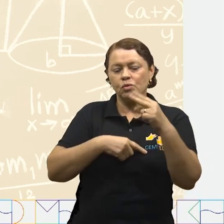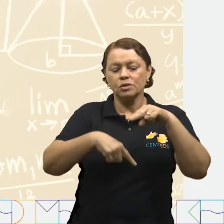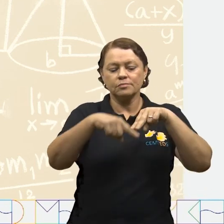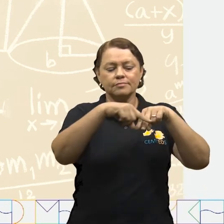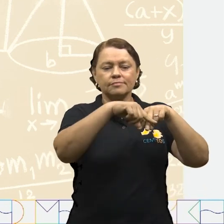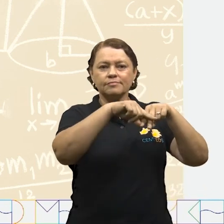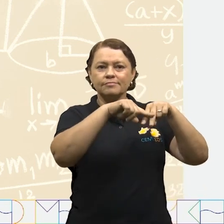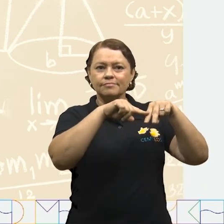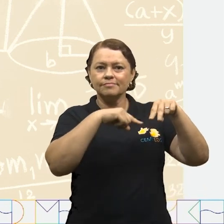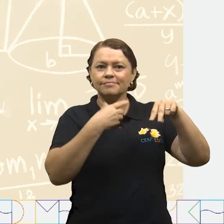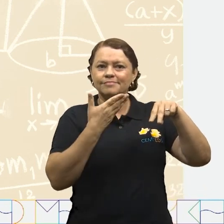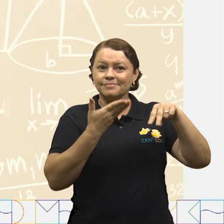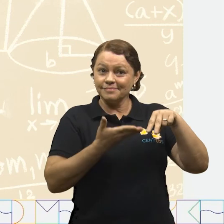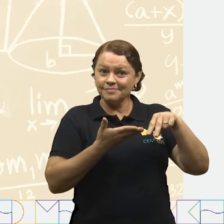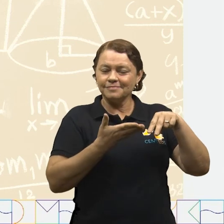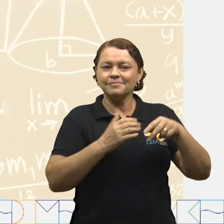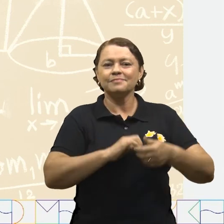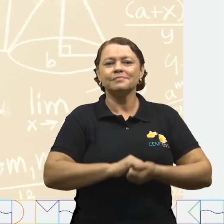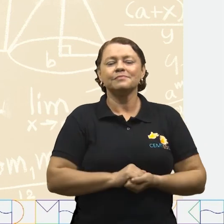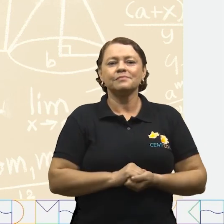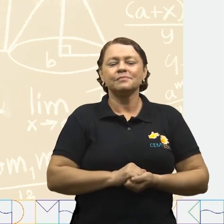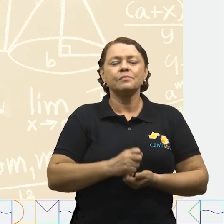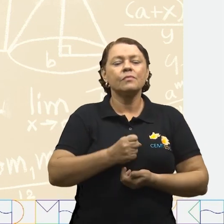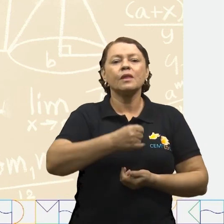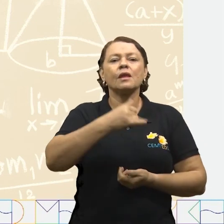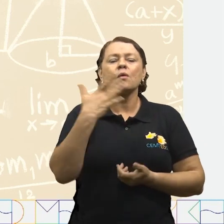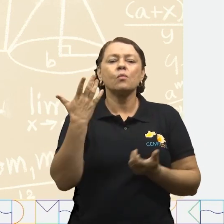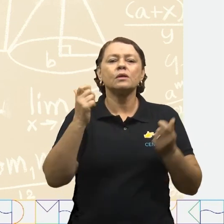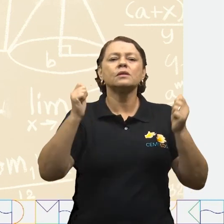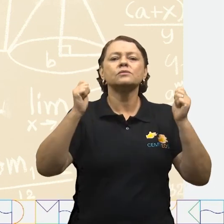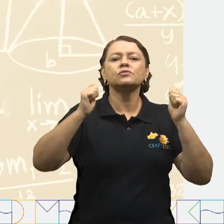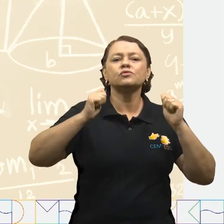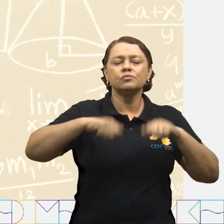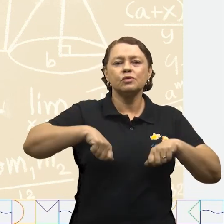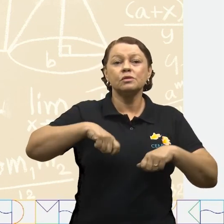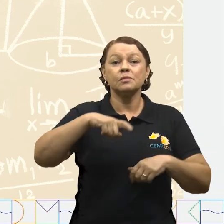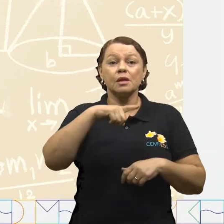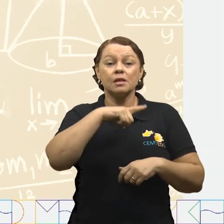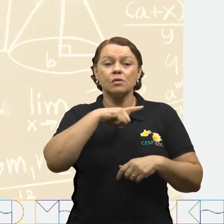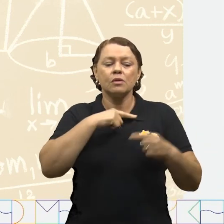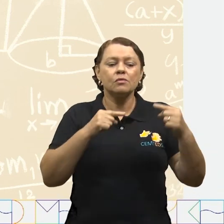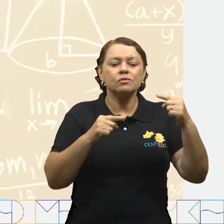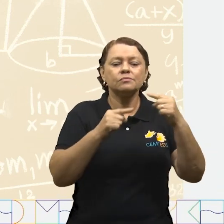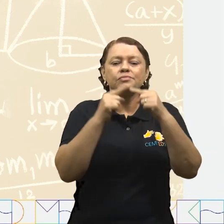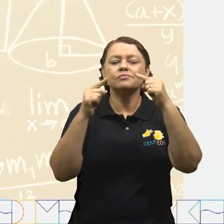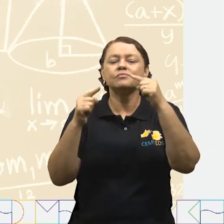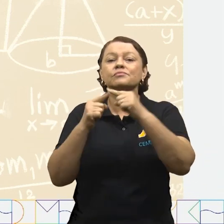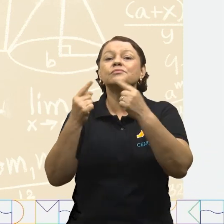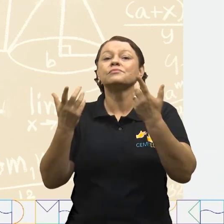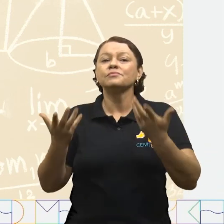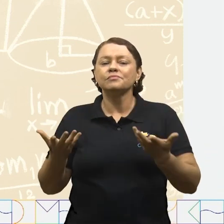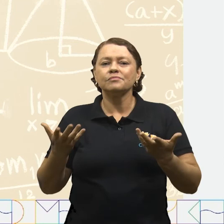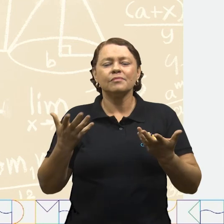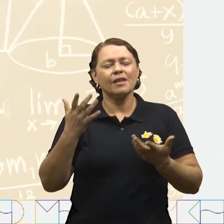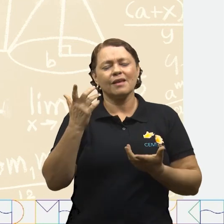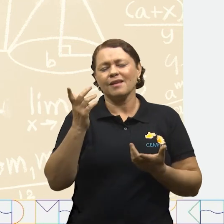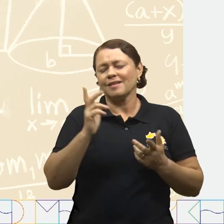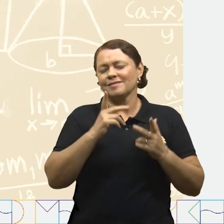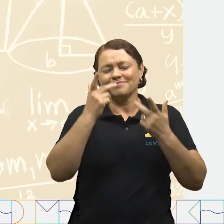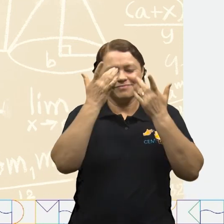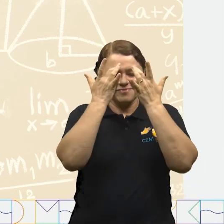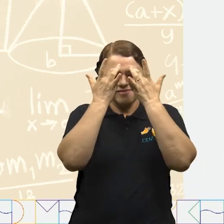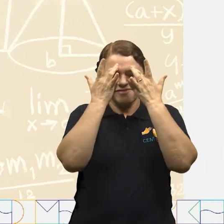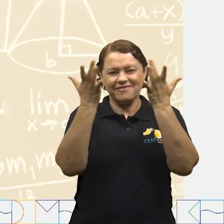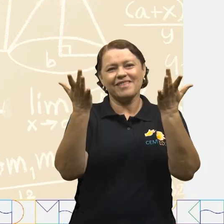opções de bermudas quantas possibilidades eu tenho de combinações e é